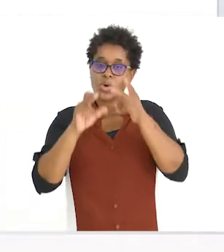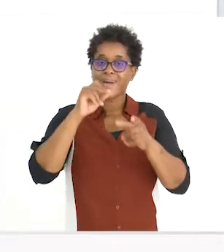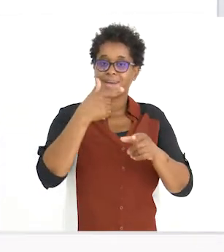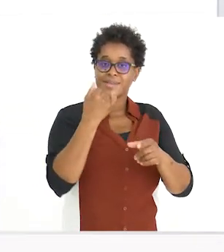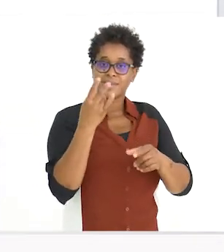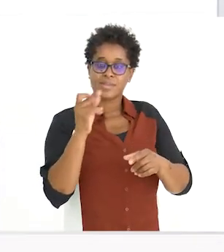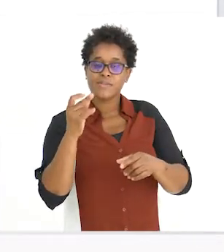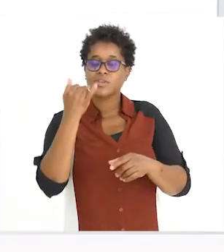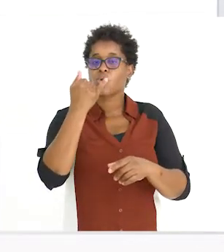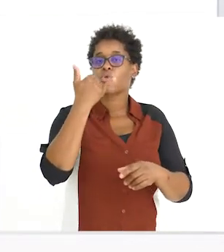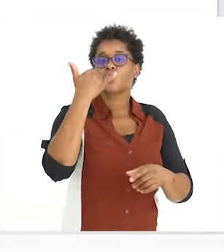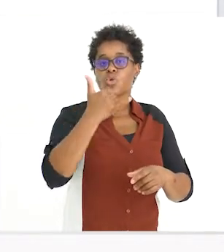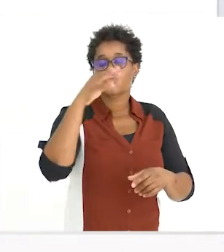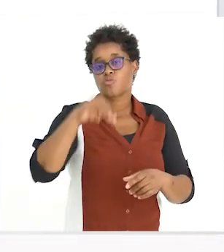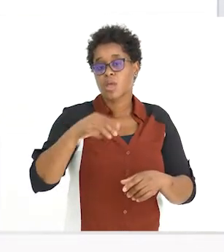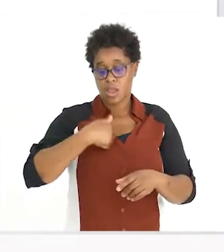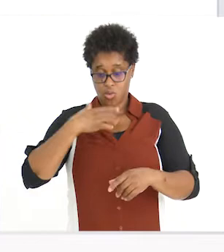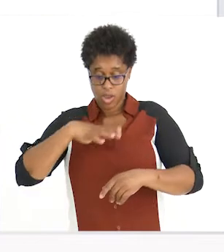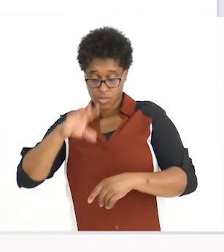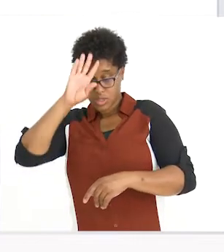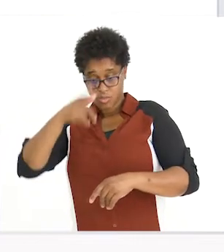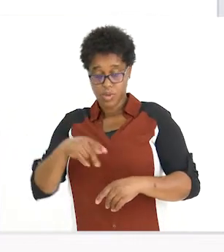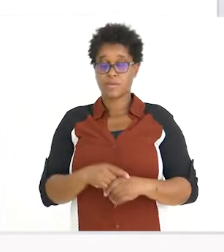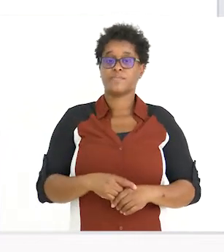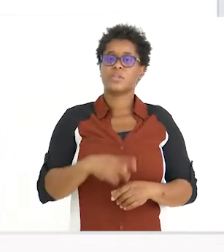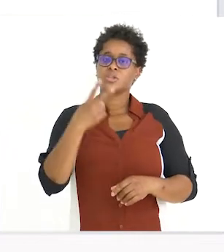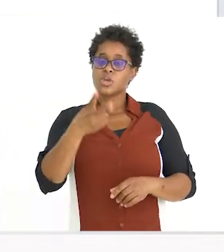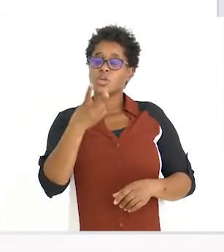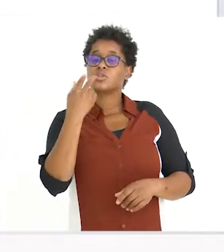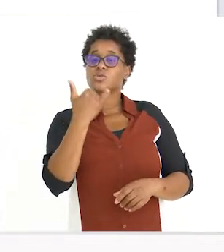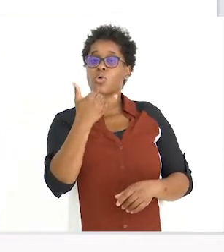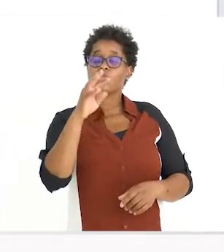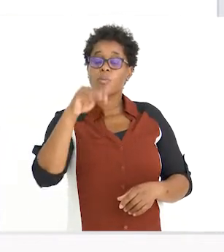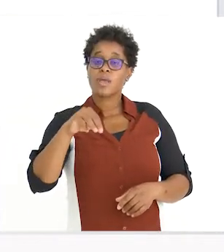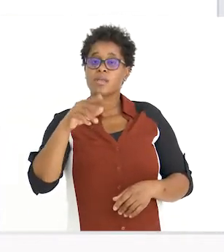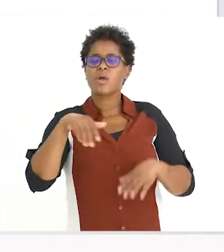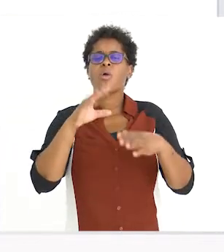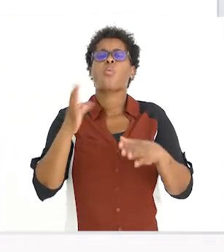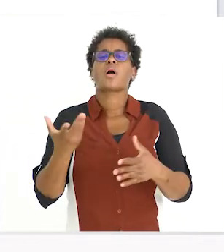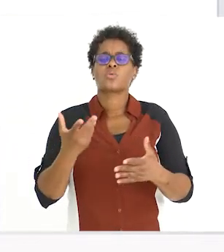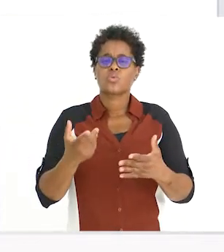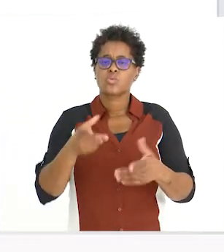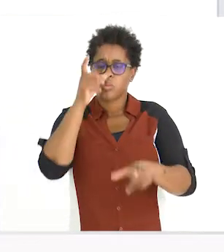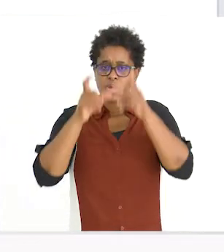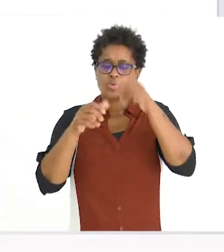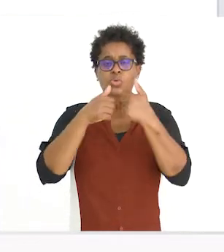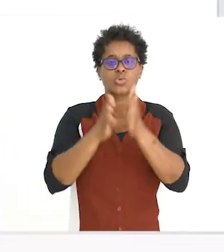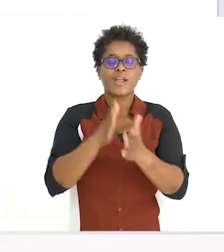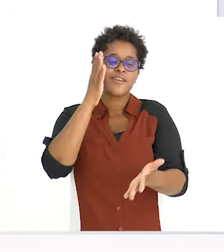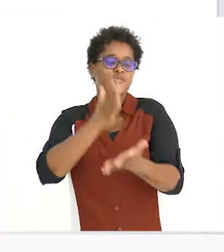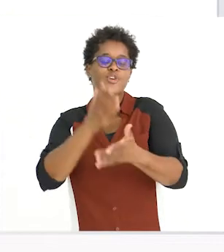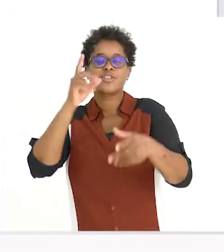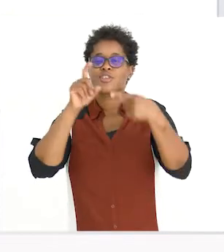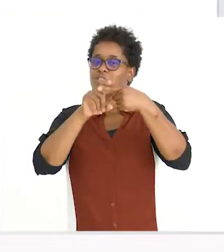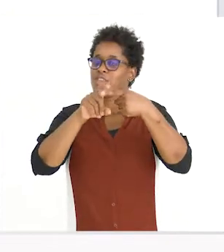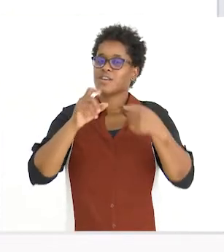2.000, eu quero saber, esse 2.000 representa quanto por cento da população total. É só dividir